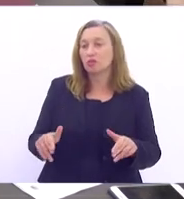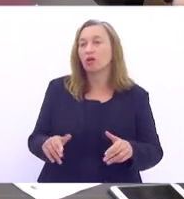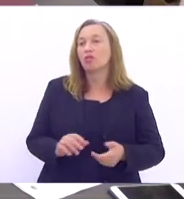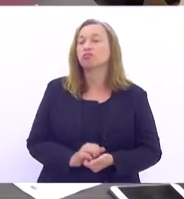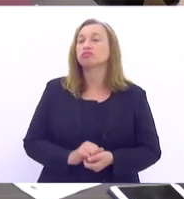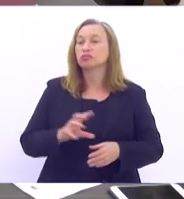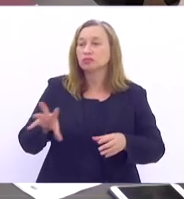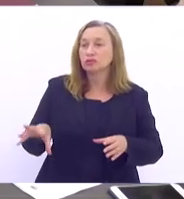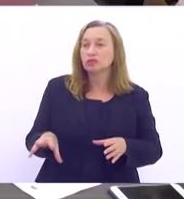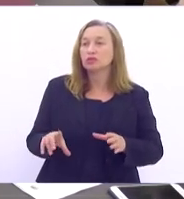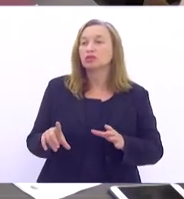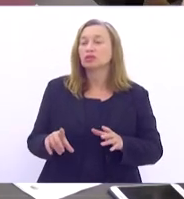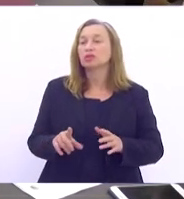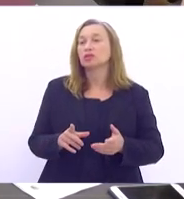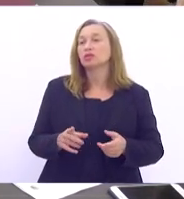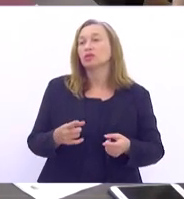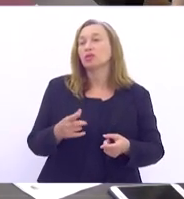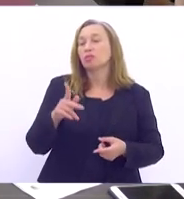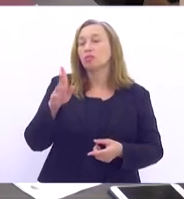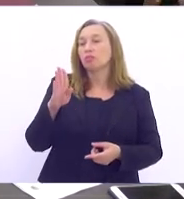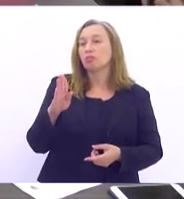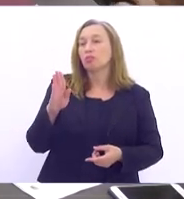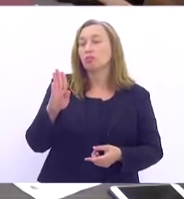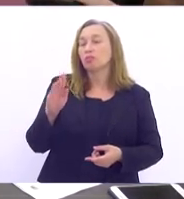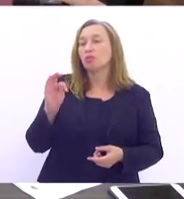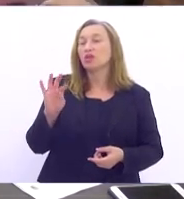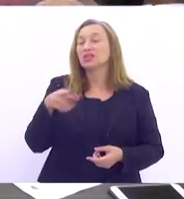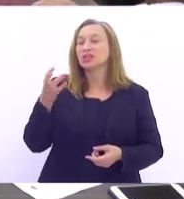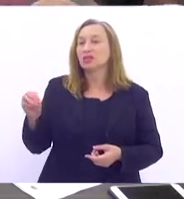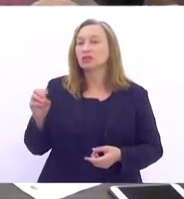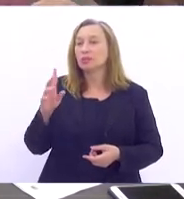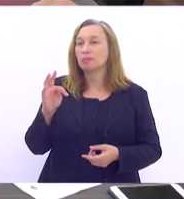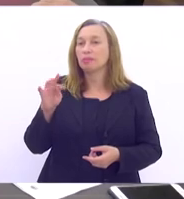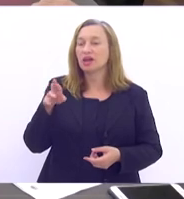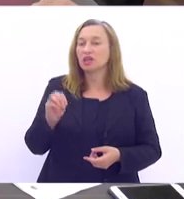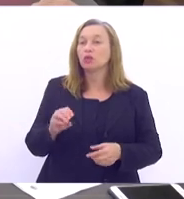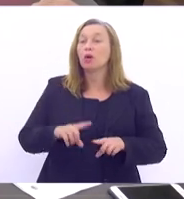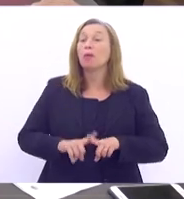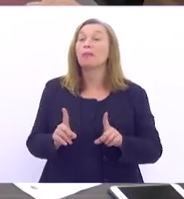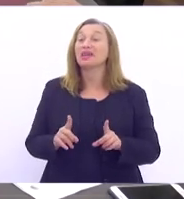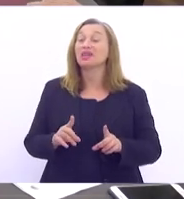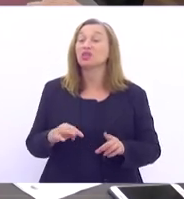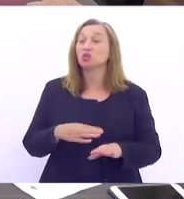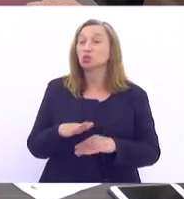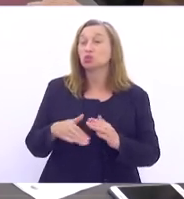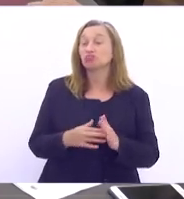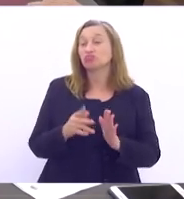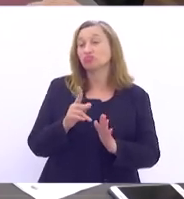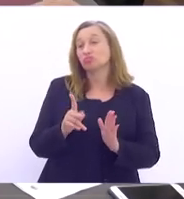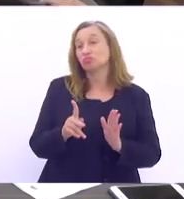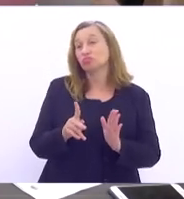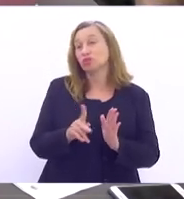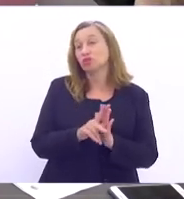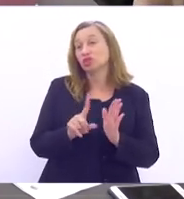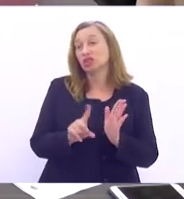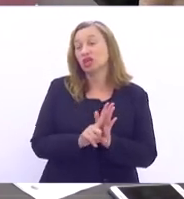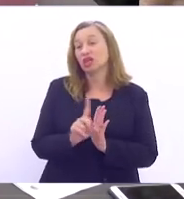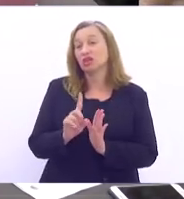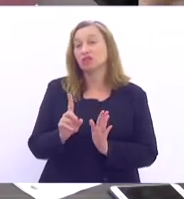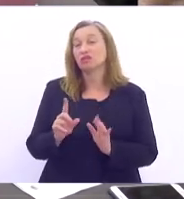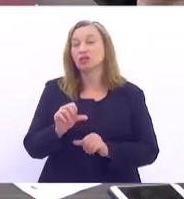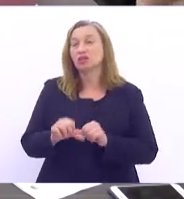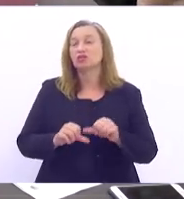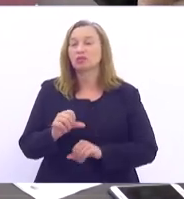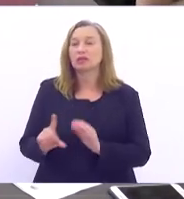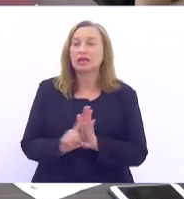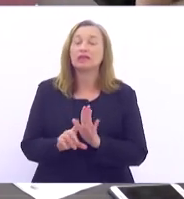agregando botão de pânico por Dom Bequeira. O grande problema é que são todos... projetos de lei ainda, se transformaram